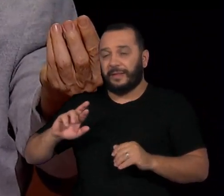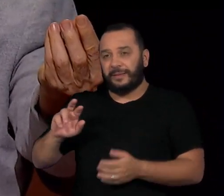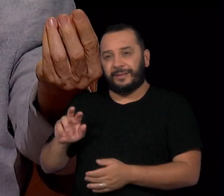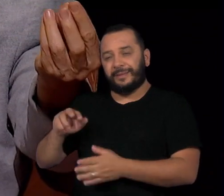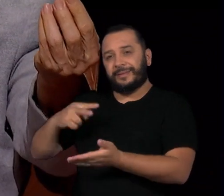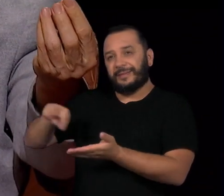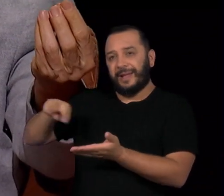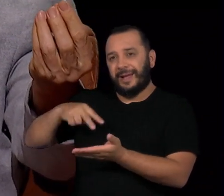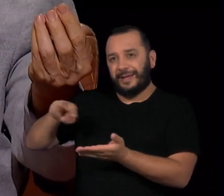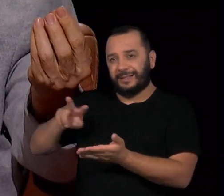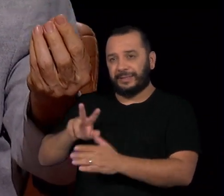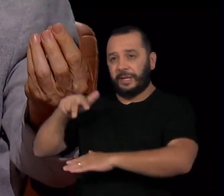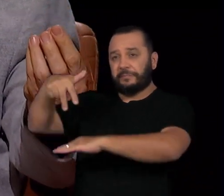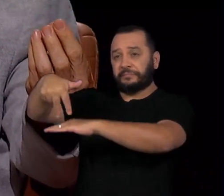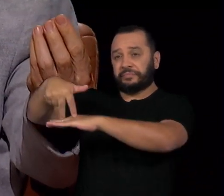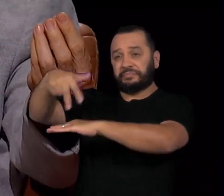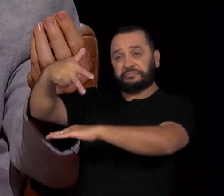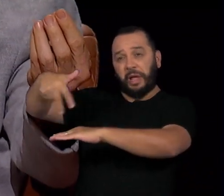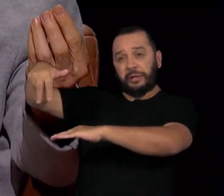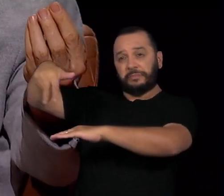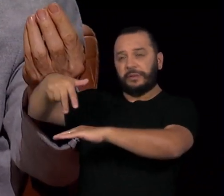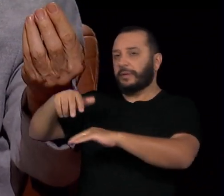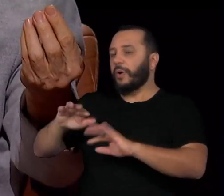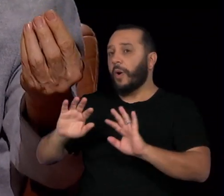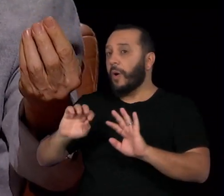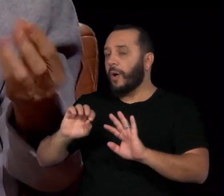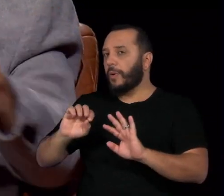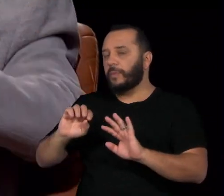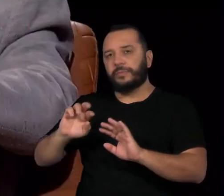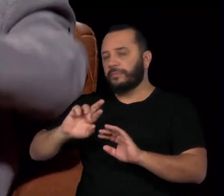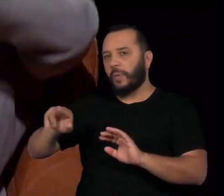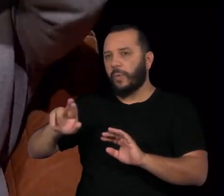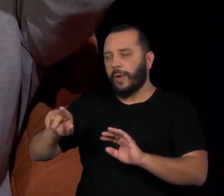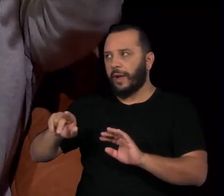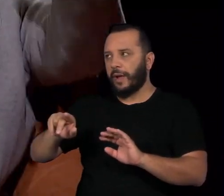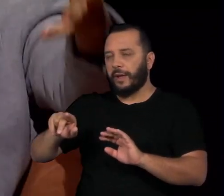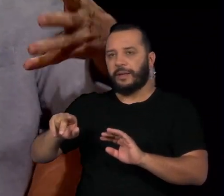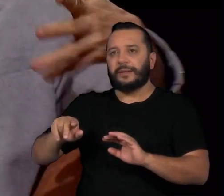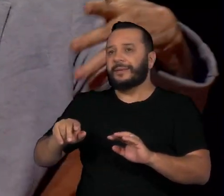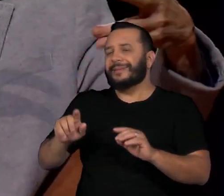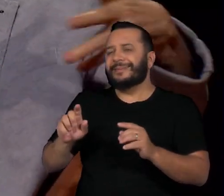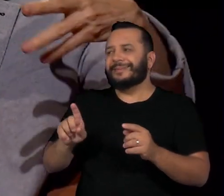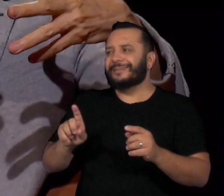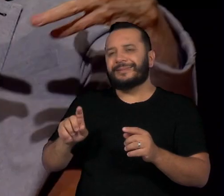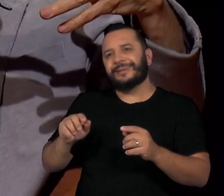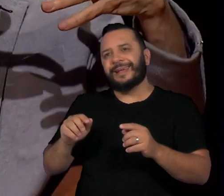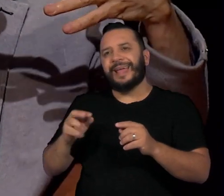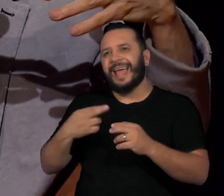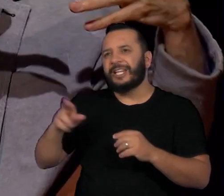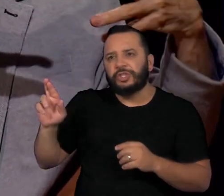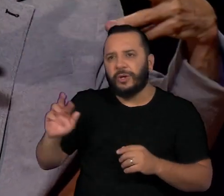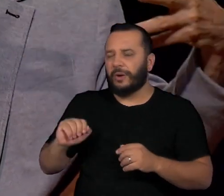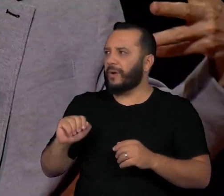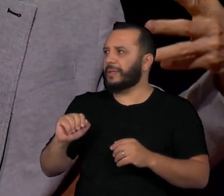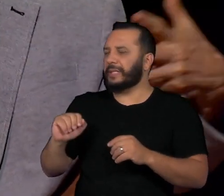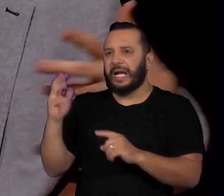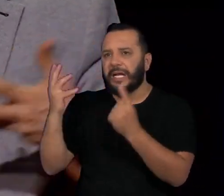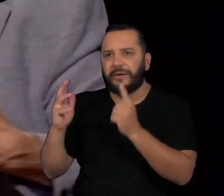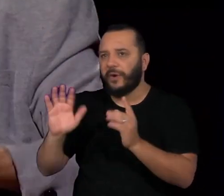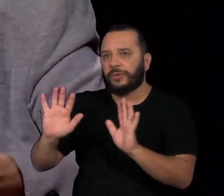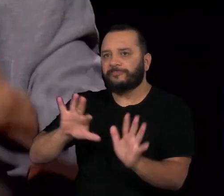dança que tinha uma função religiosa ou ligada ao carnaval mas uma dança para se ver dentro a partir de